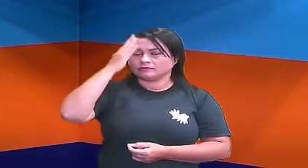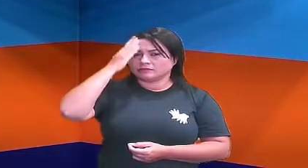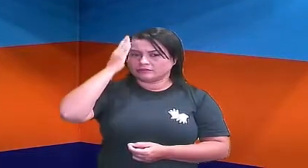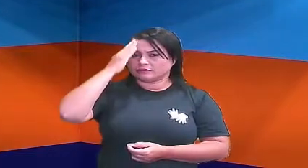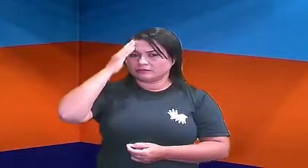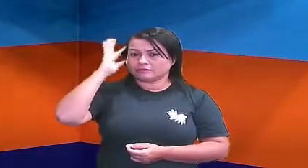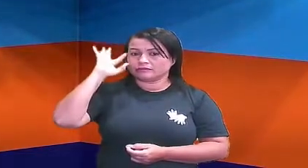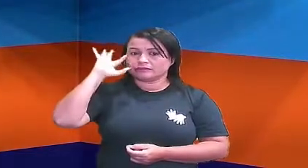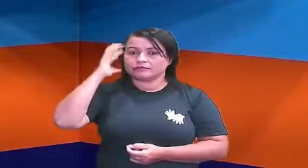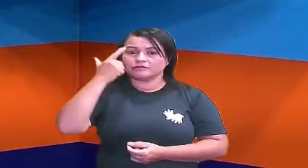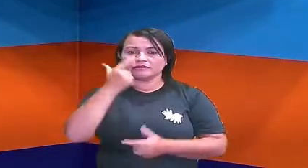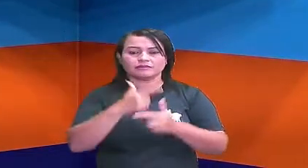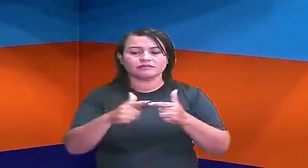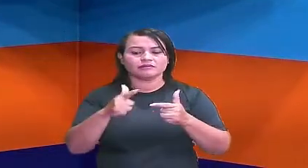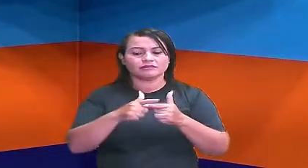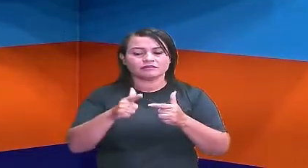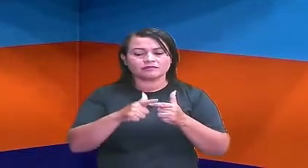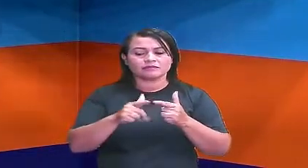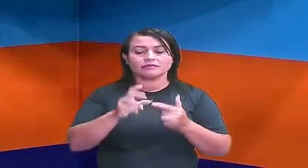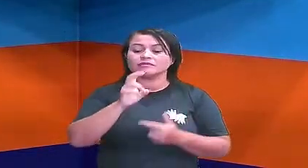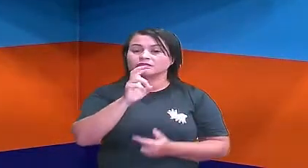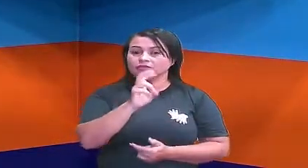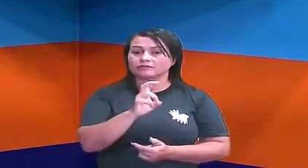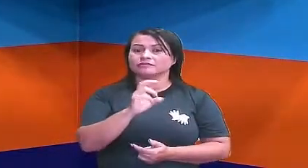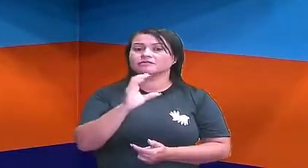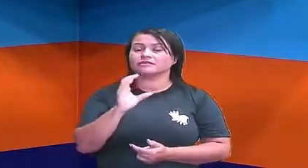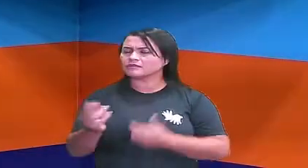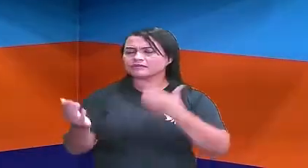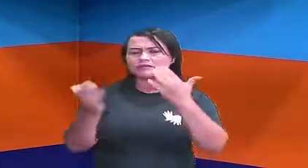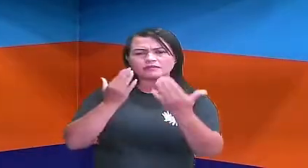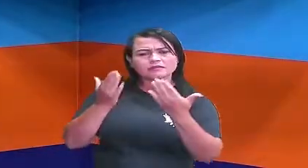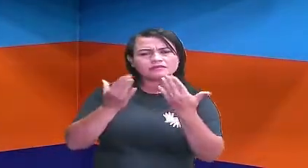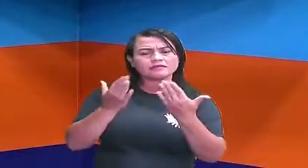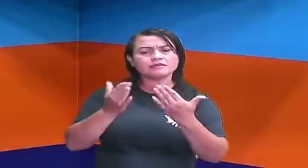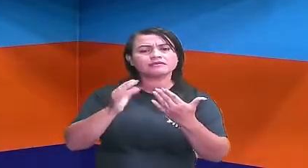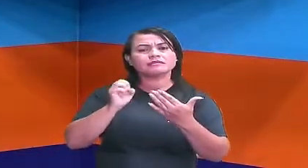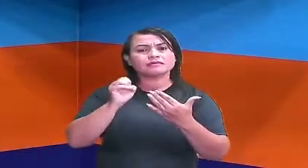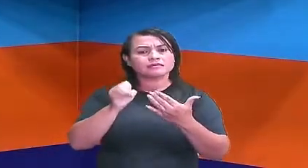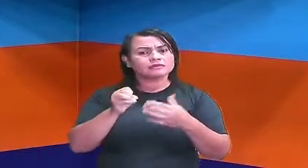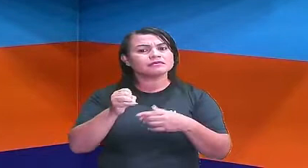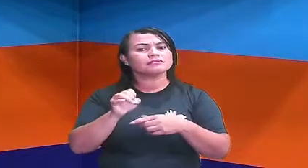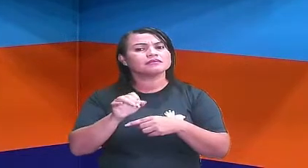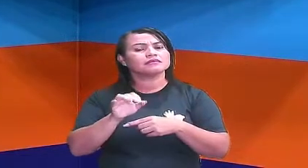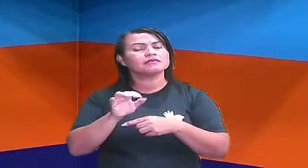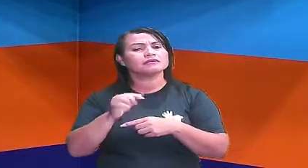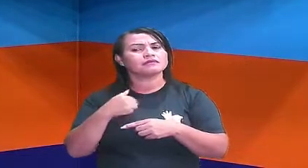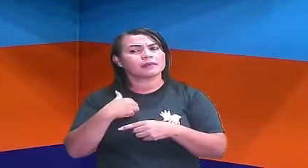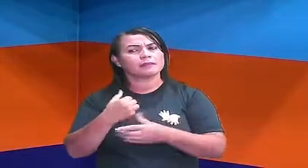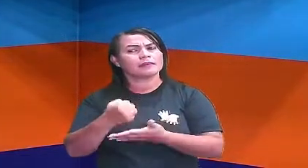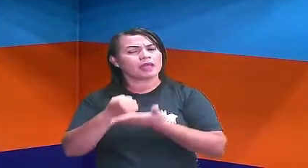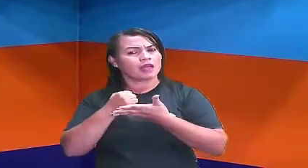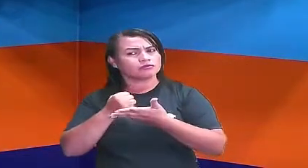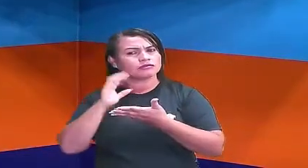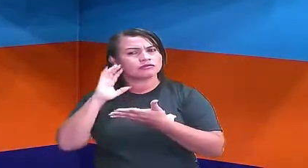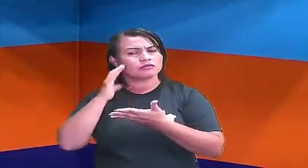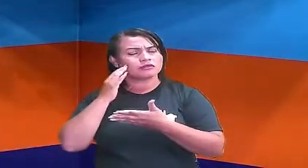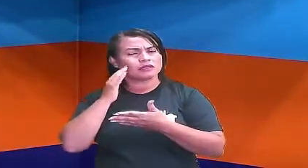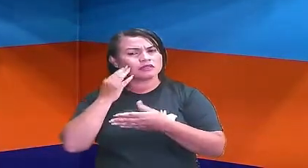eu resolver e saber se esses 5 centímetros por 6 centímetros vai ajudar a descobrir a